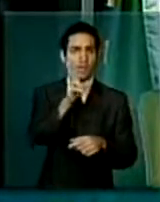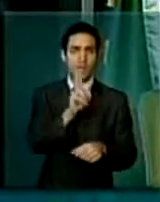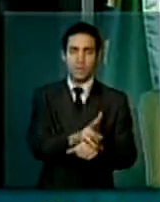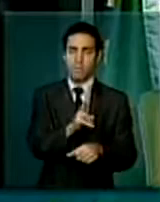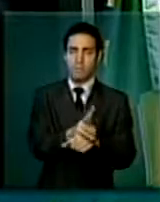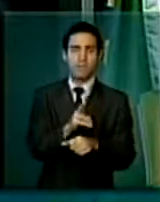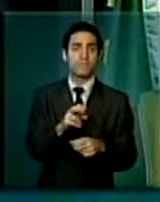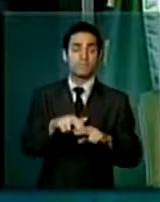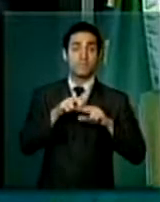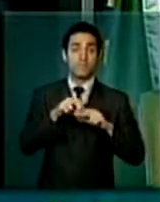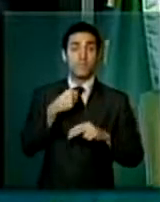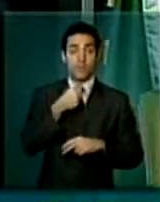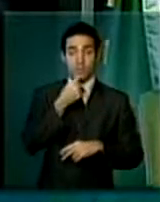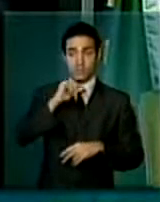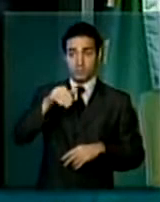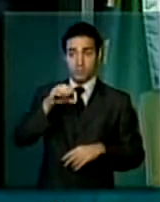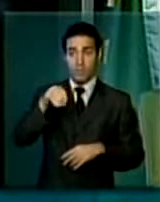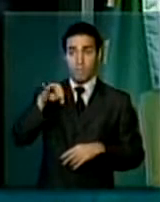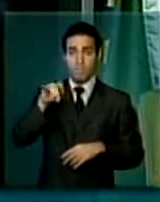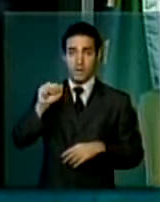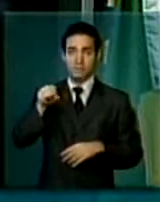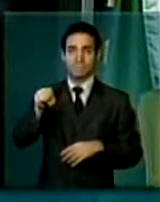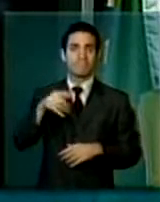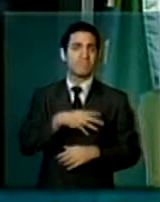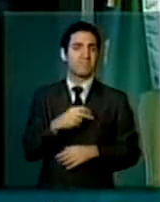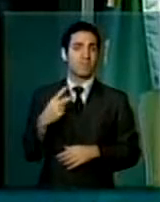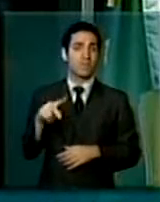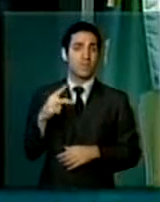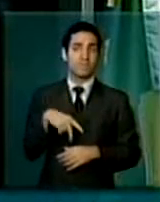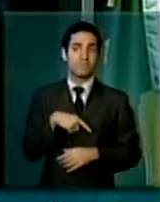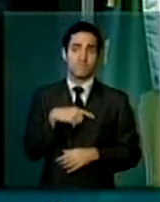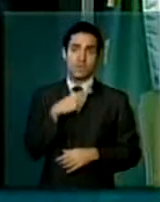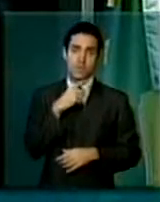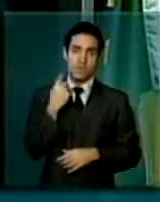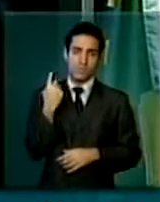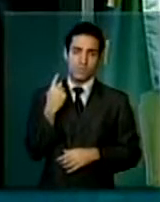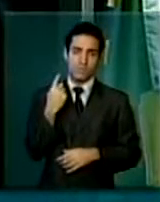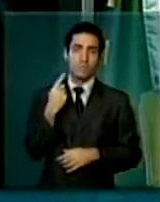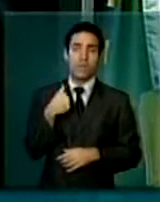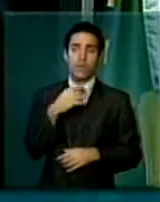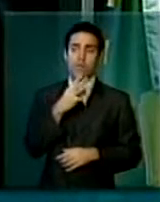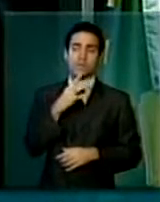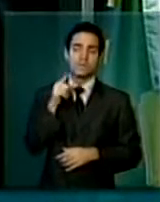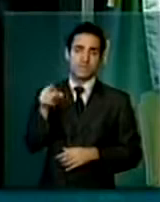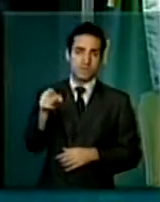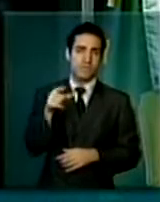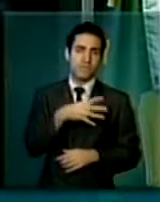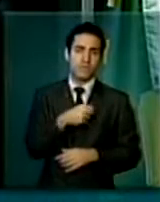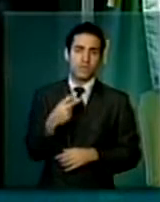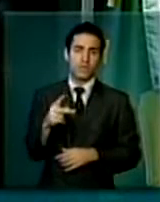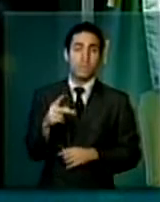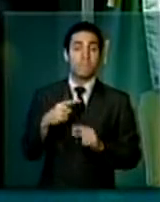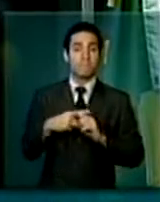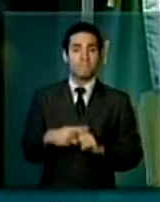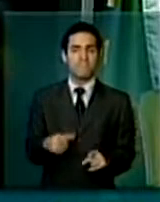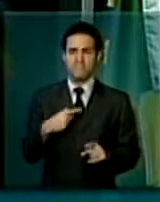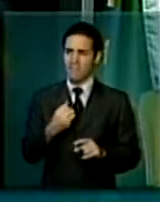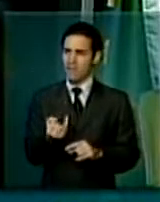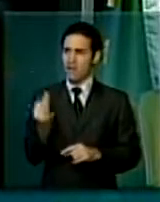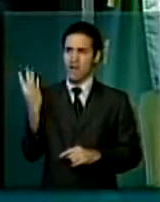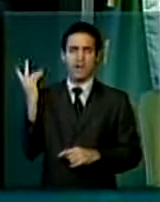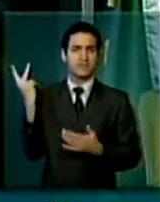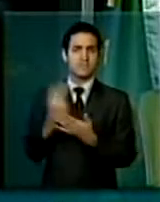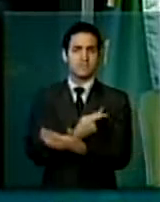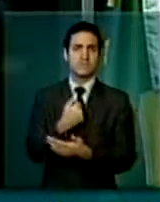o deputado João Matos, que perdeu um filho querido, Kleber, que eu tive o privilégio de conhecê-lo, e por inúmeras vezes,